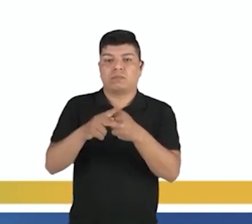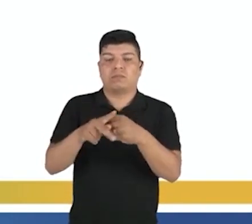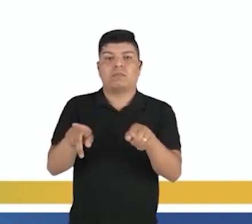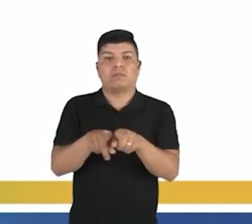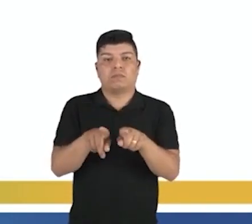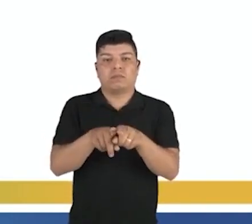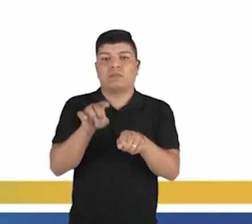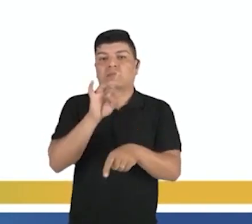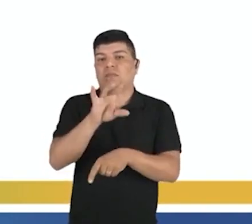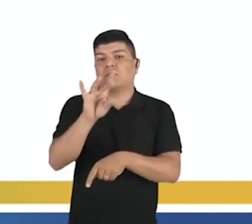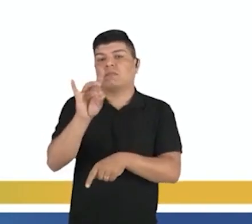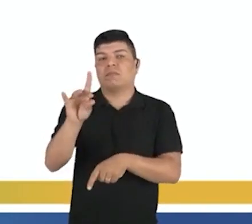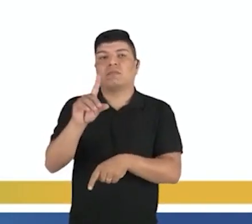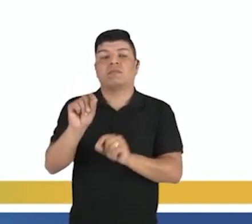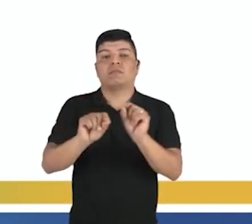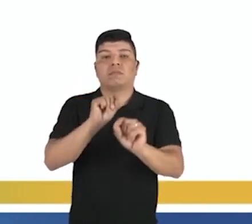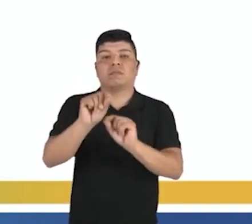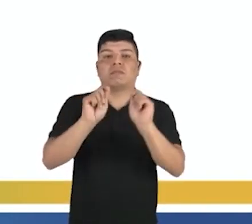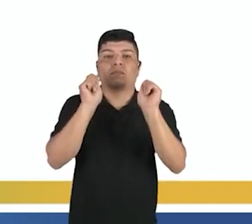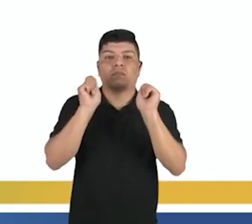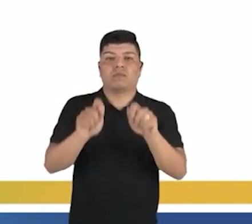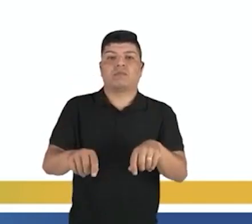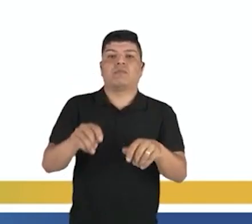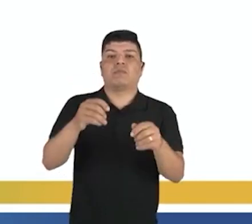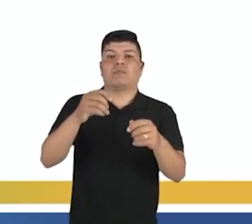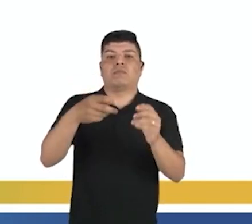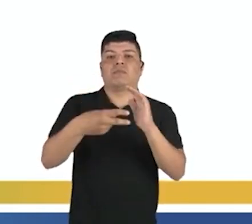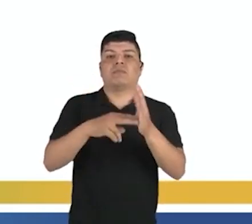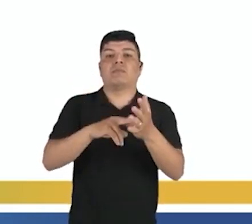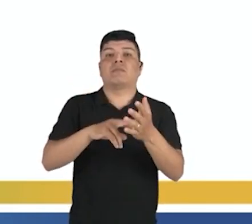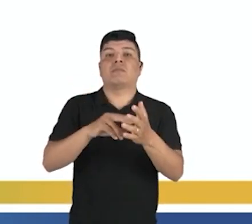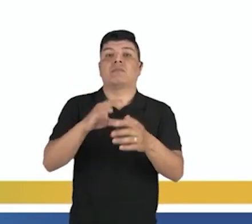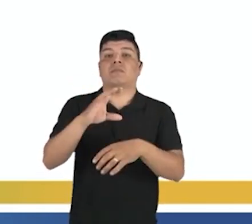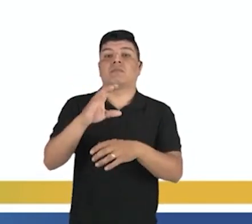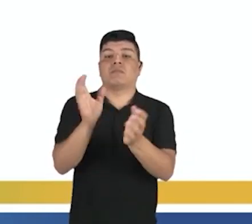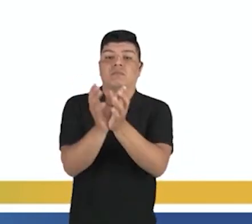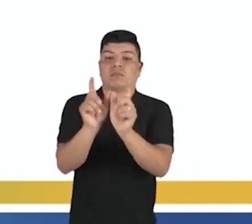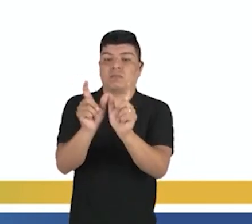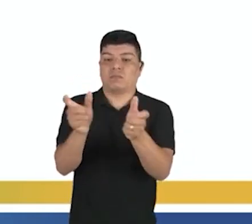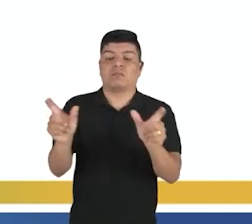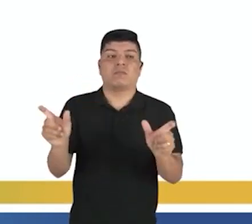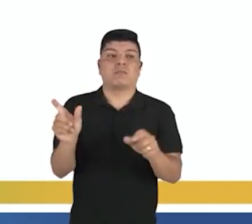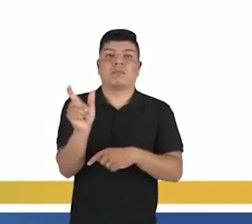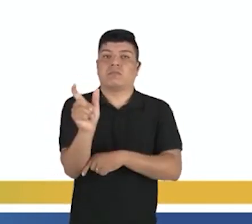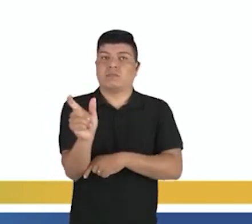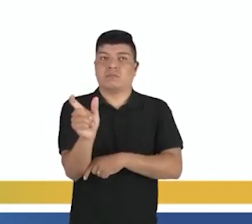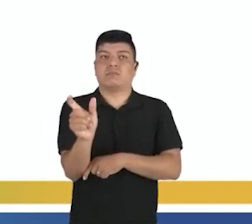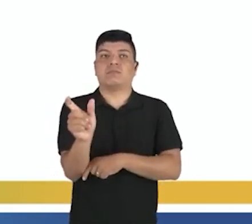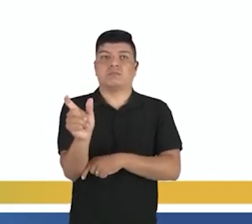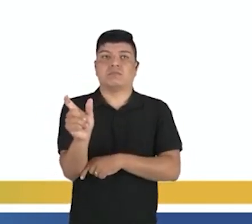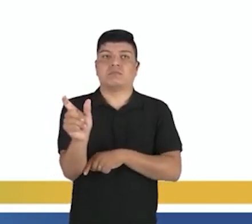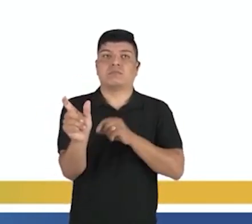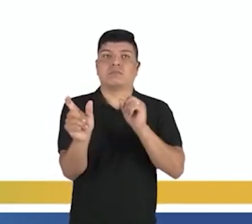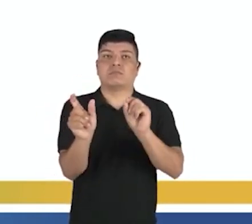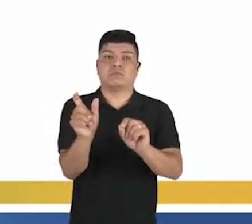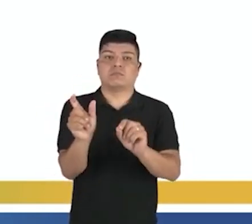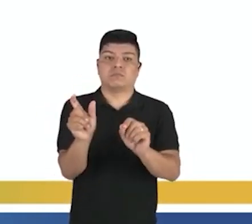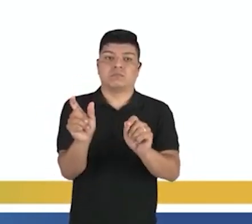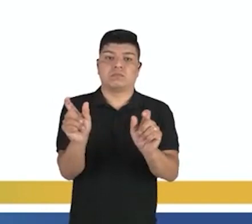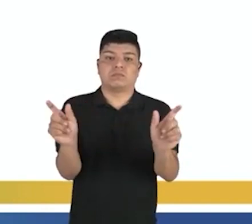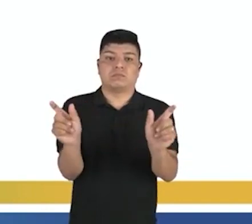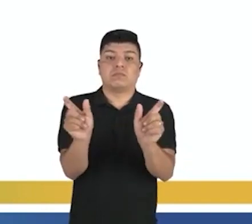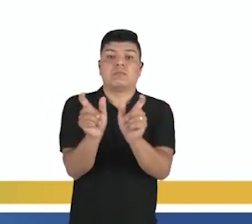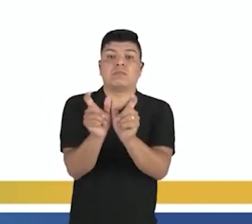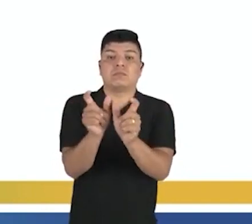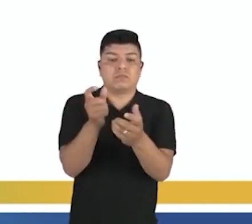preposição. Cada uma dessas, o que nós podemos dizer sobre classes gramaticais? São classes gramaticais, são palavras que elas são